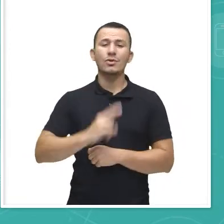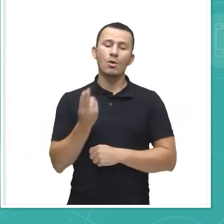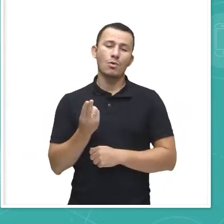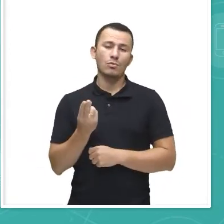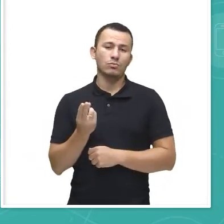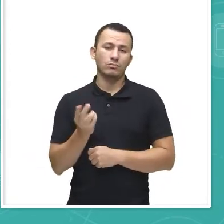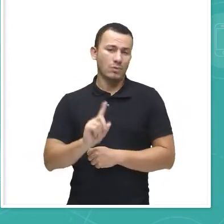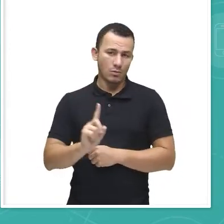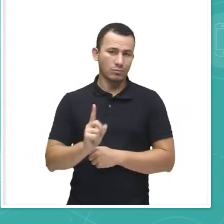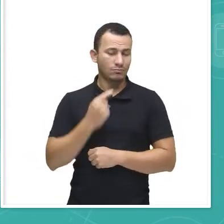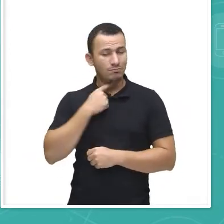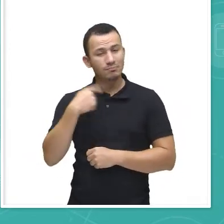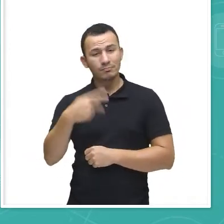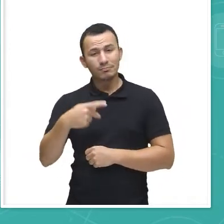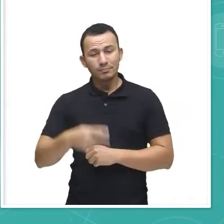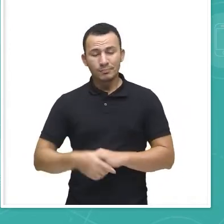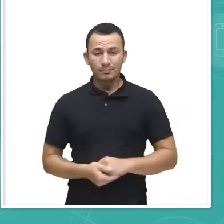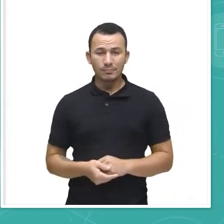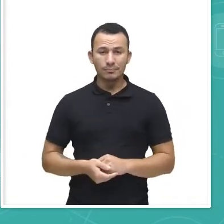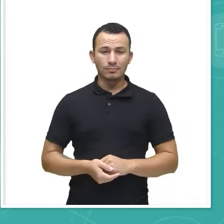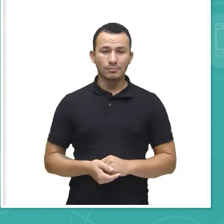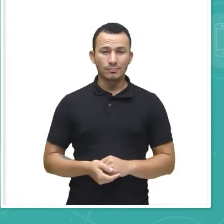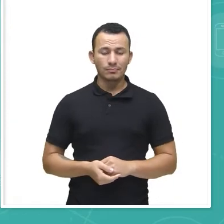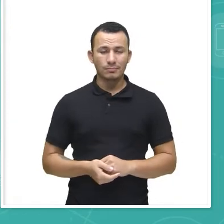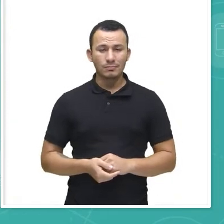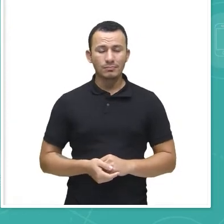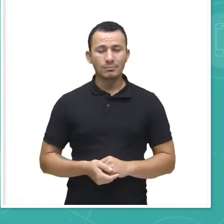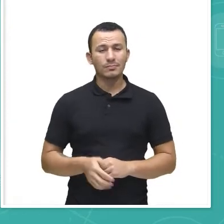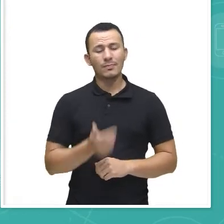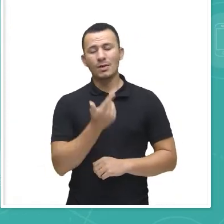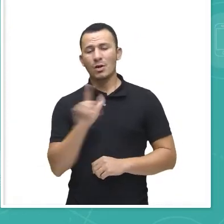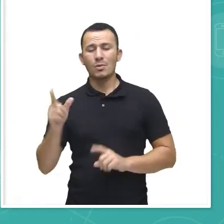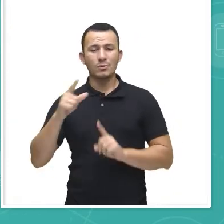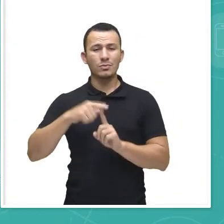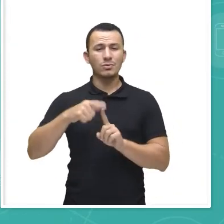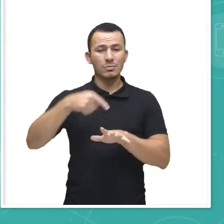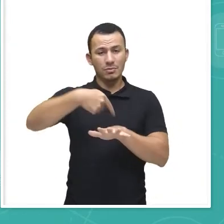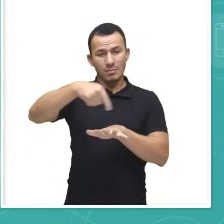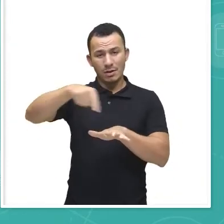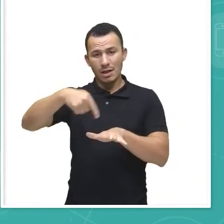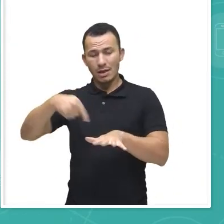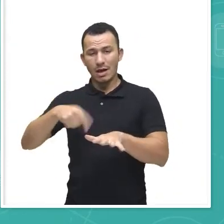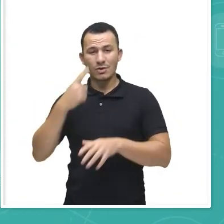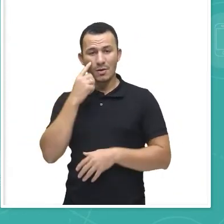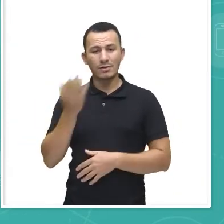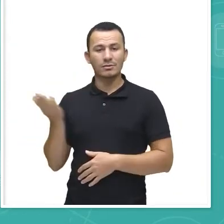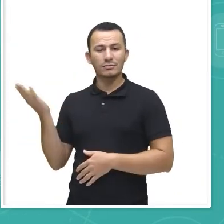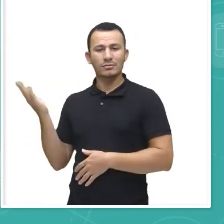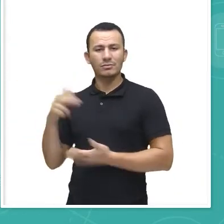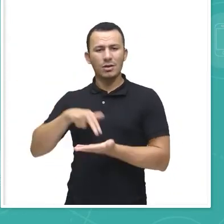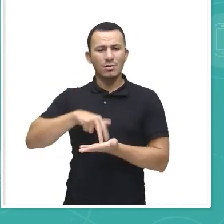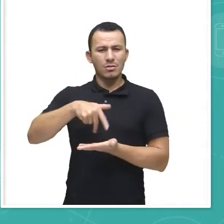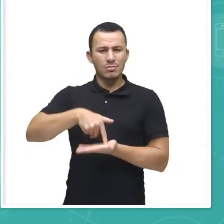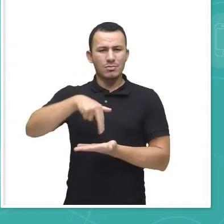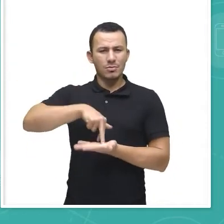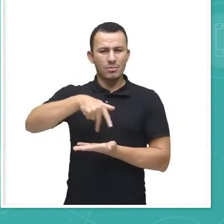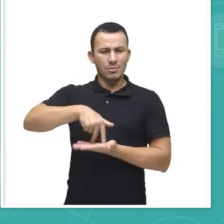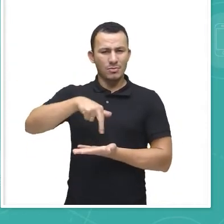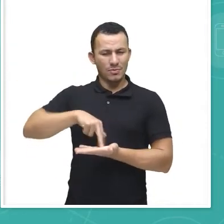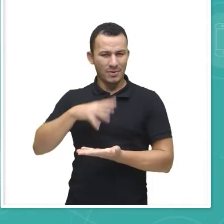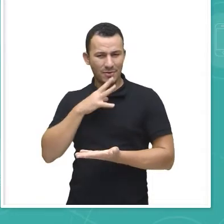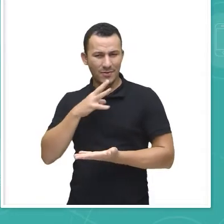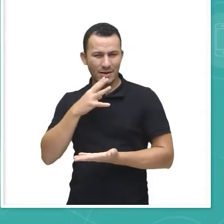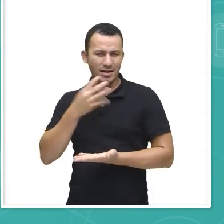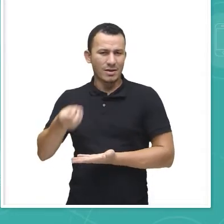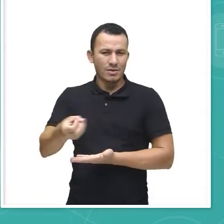livres. Agora vamos falar de outra modalidade, que é o jump. Então, o jump é uma modalidade recente,